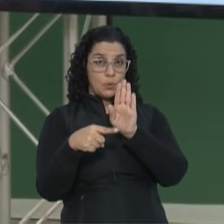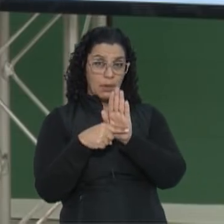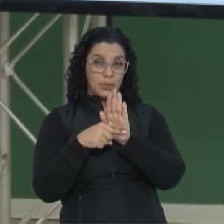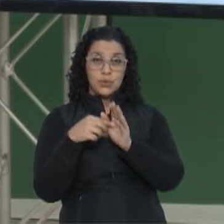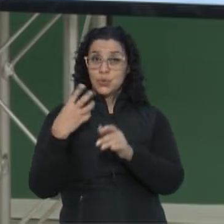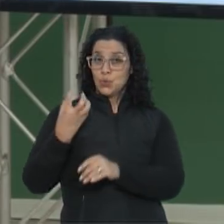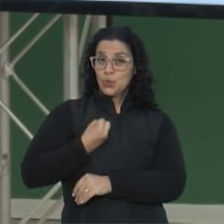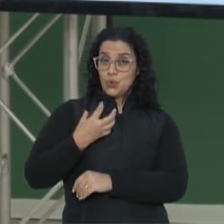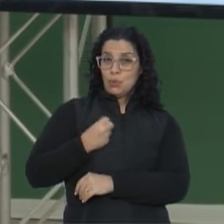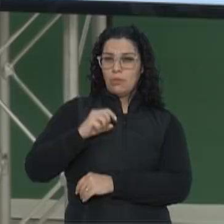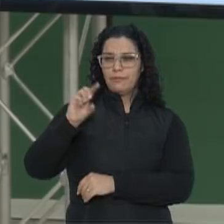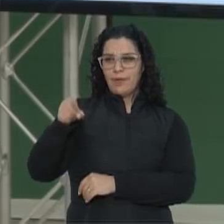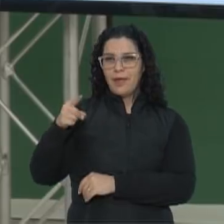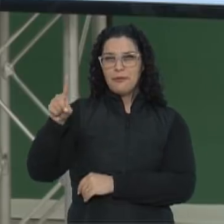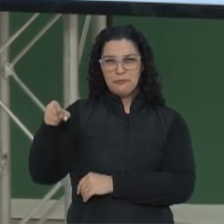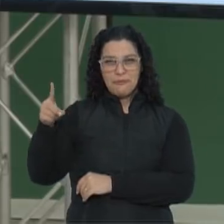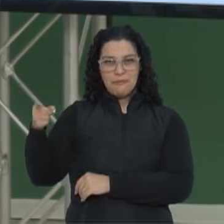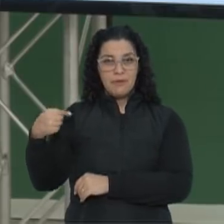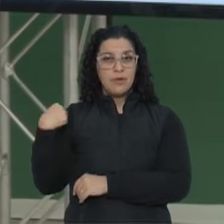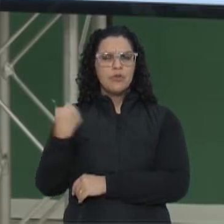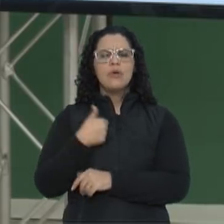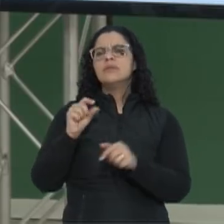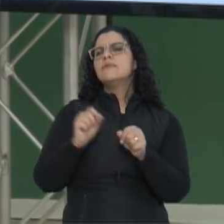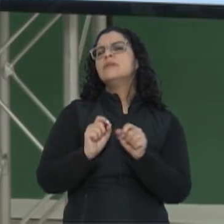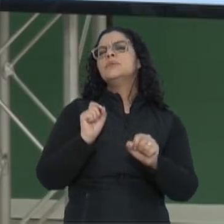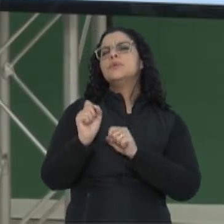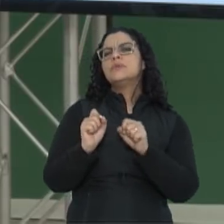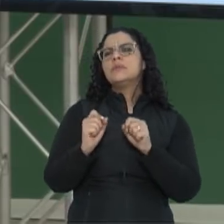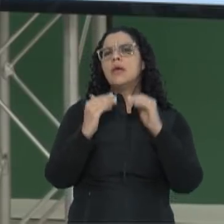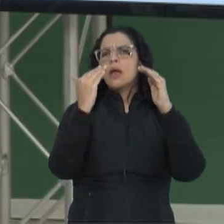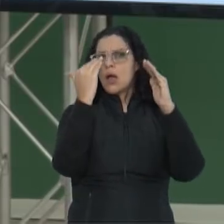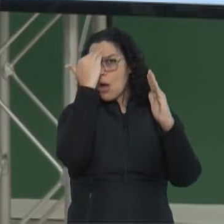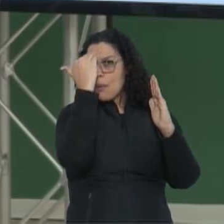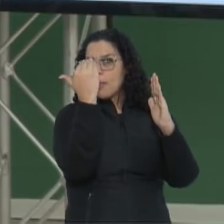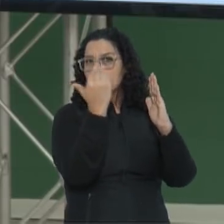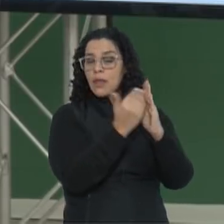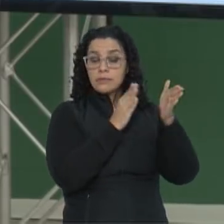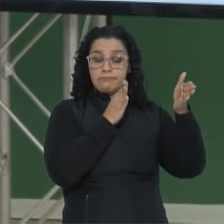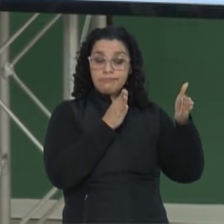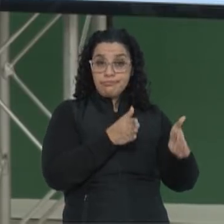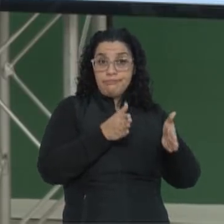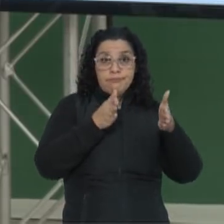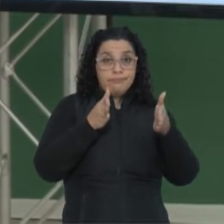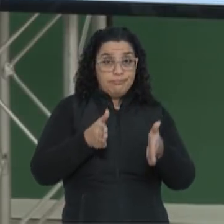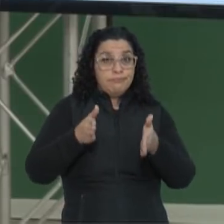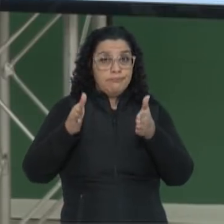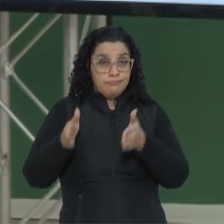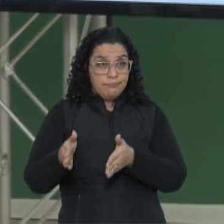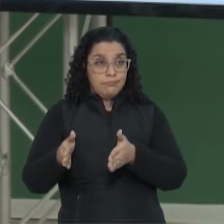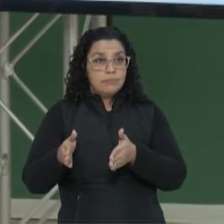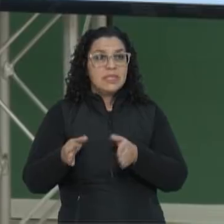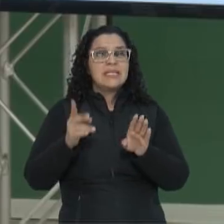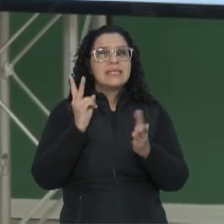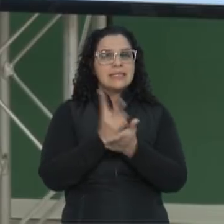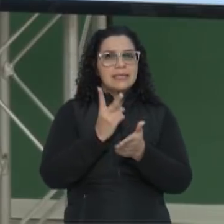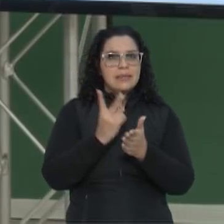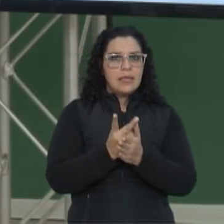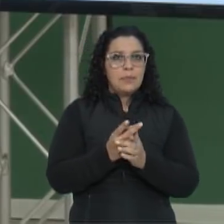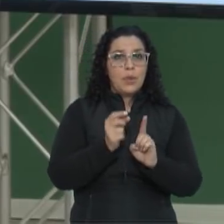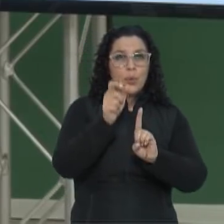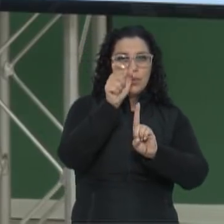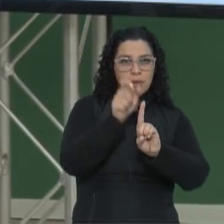decimais, né, a gente faz o quê? Obedece às ordens. Unidade embaixo de